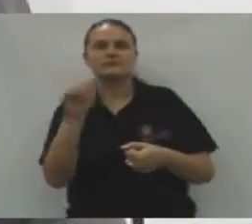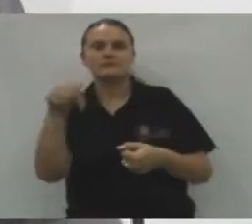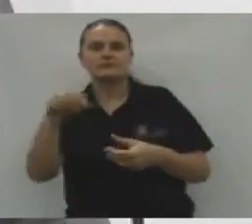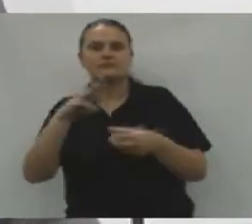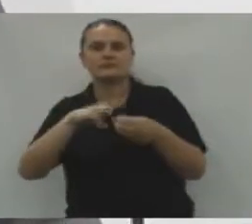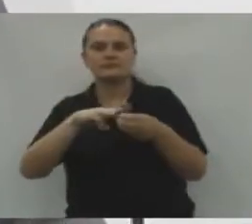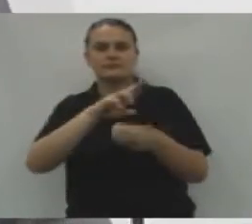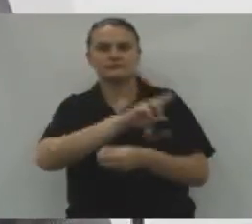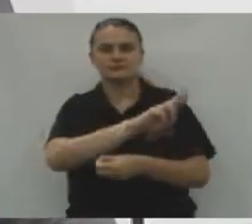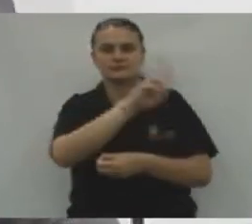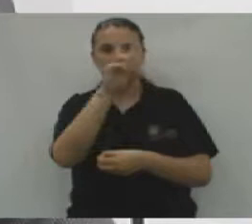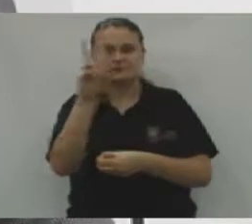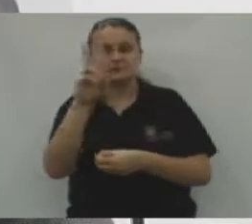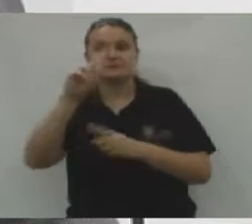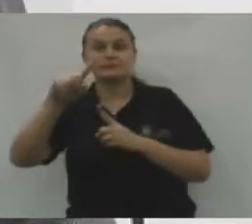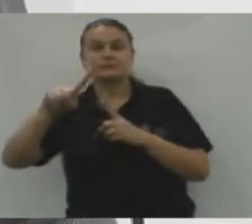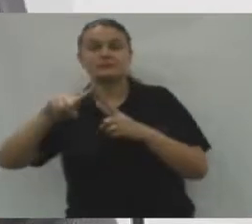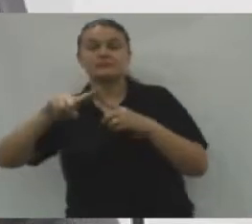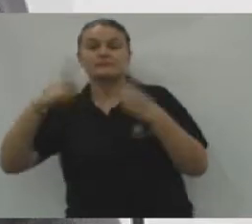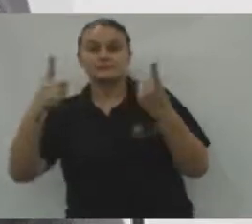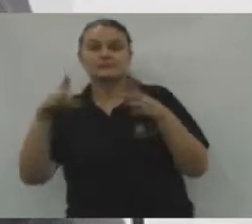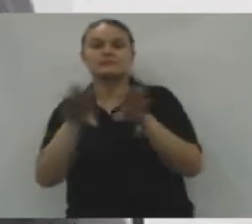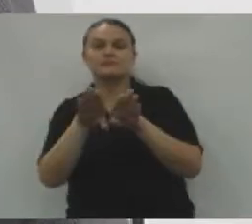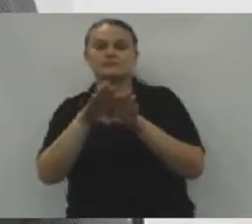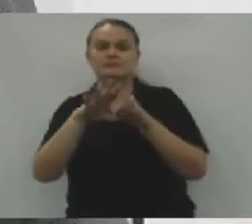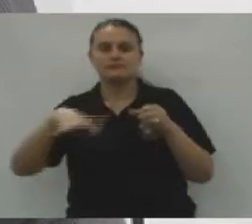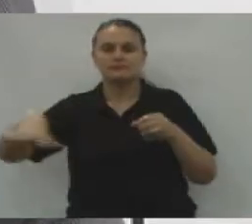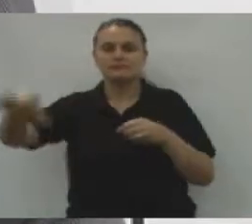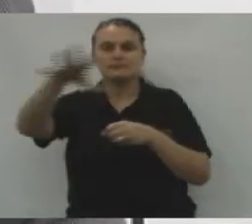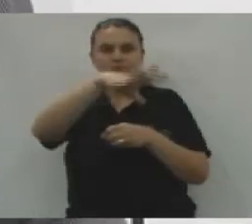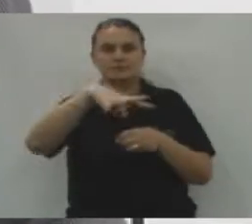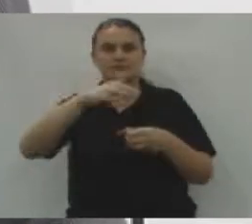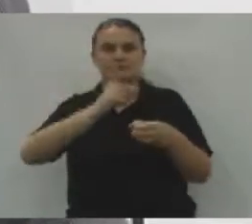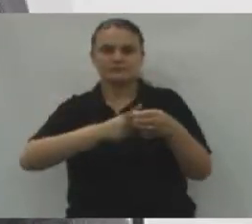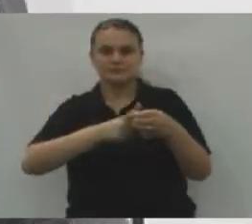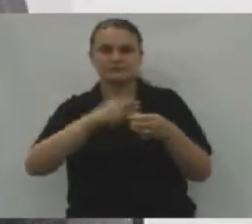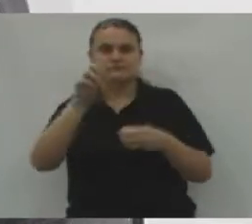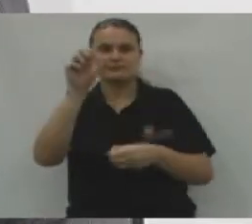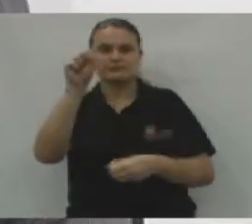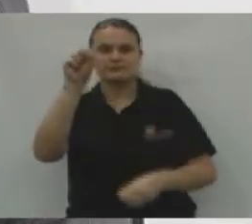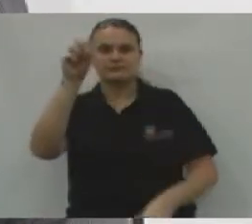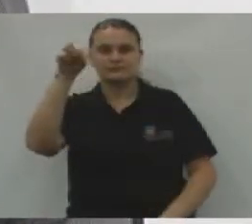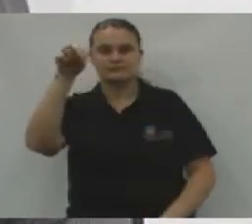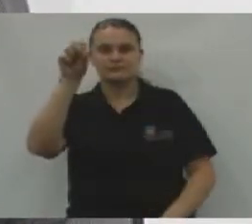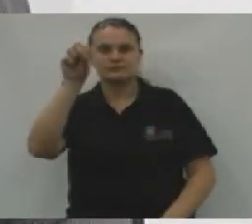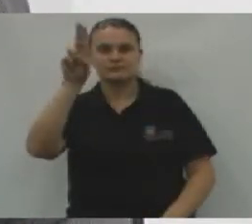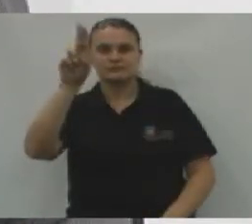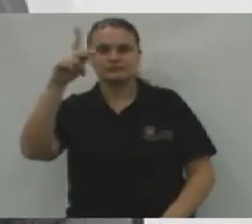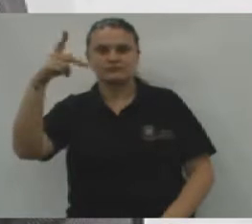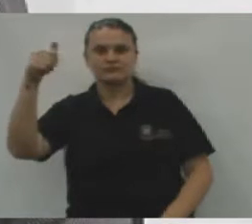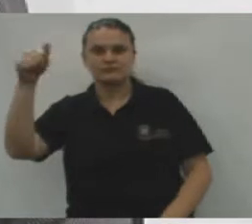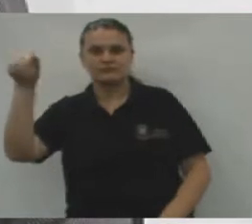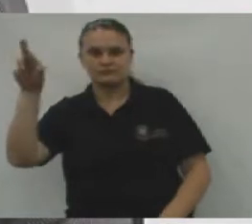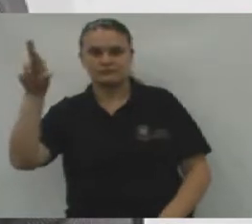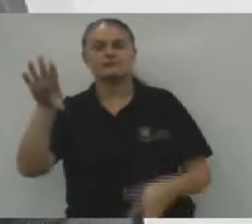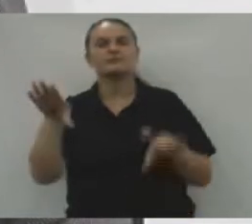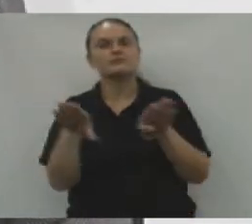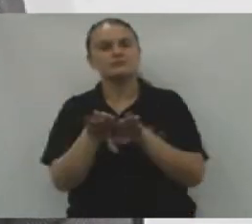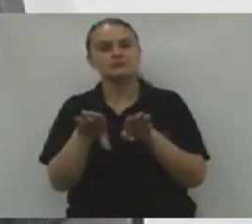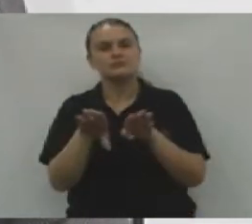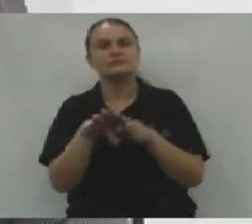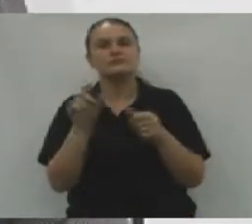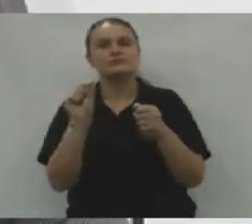de União da Vitória, mas em toda a região da Ansulpar. E também fazer com